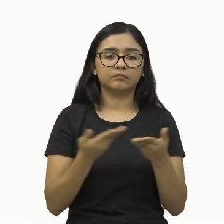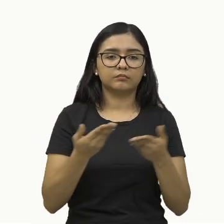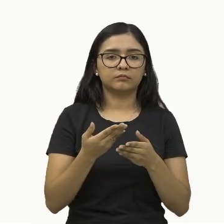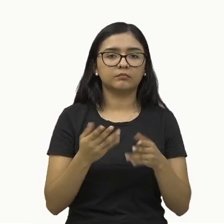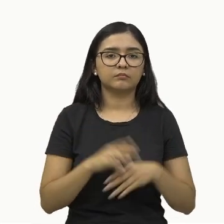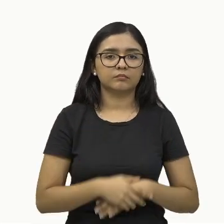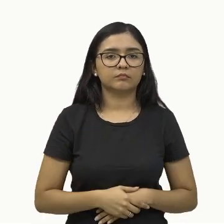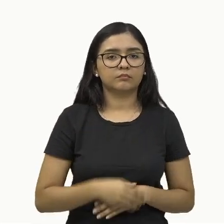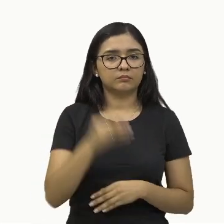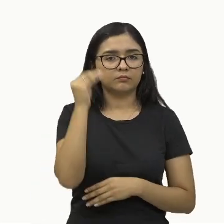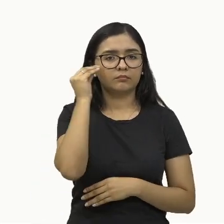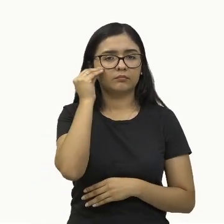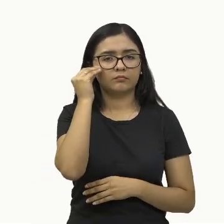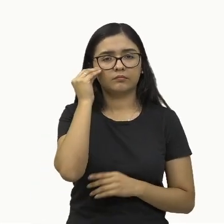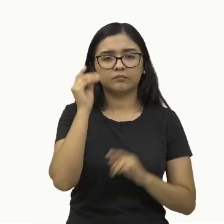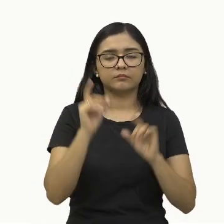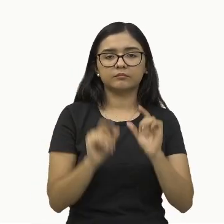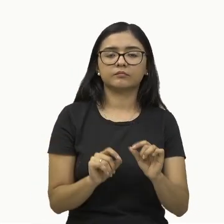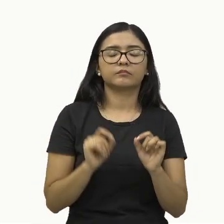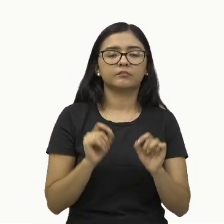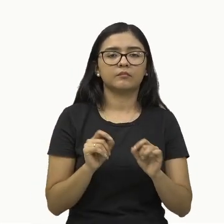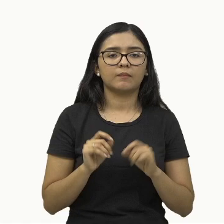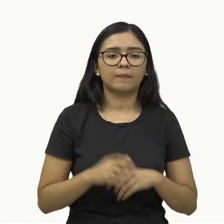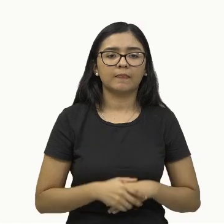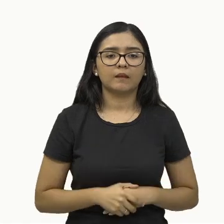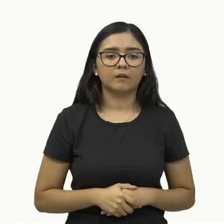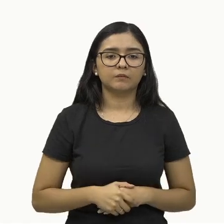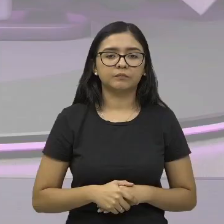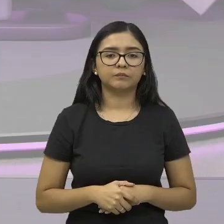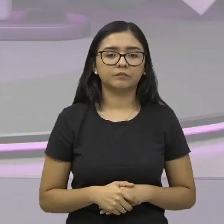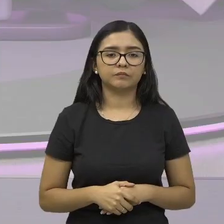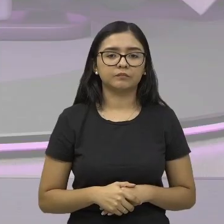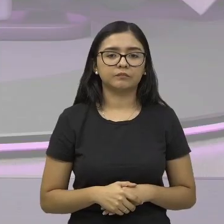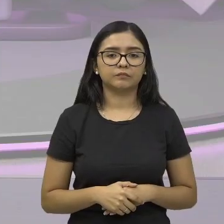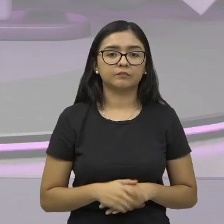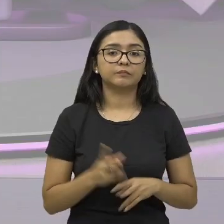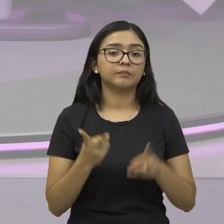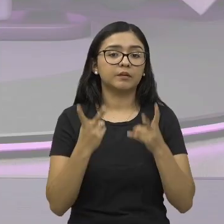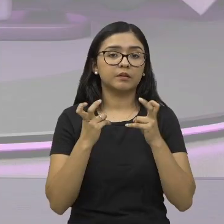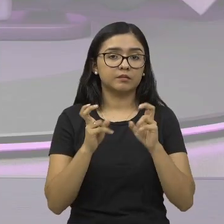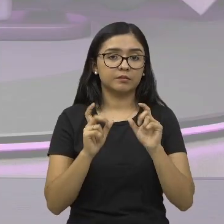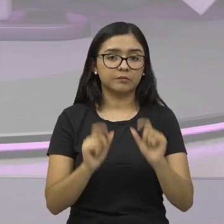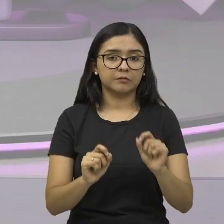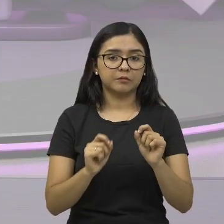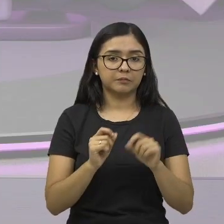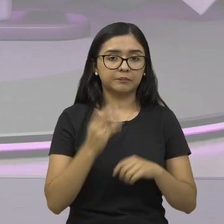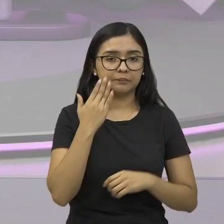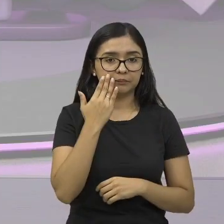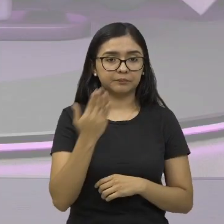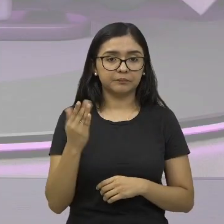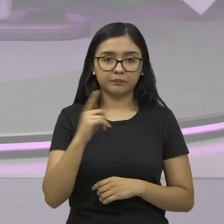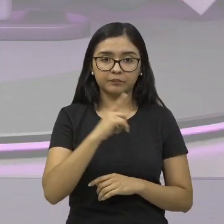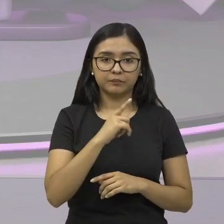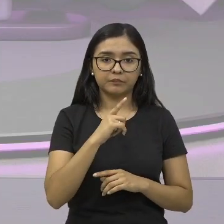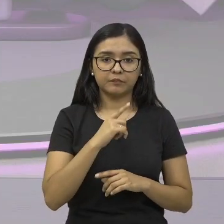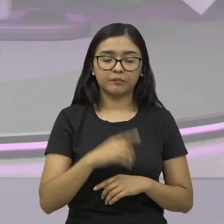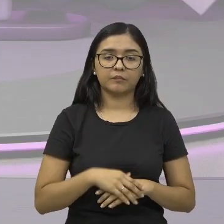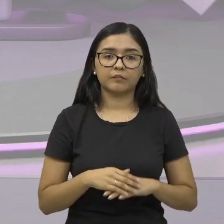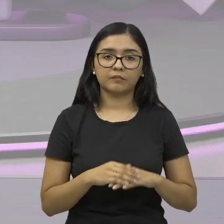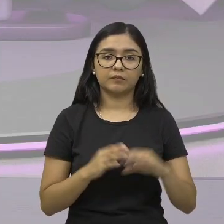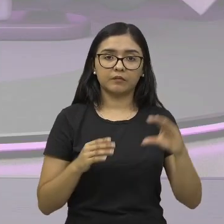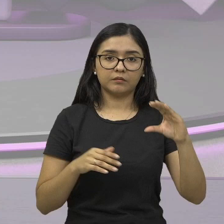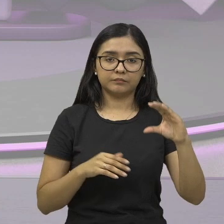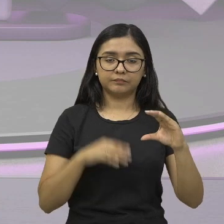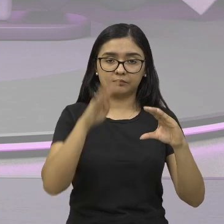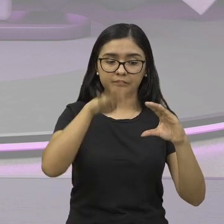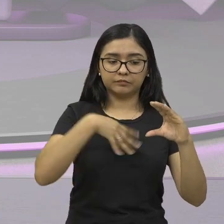gente verificar essa situação, ó. Veja, eu tenho aqui, ó, a matriz A,